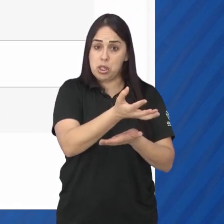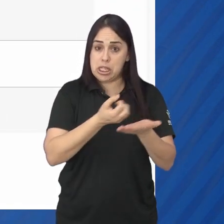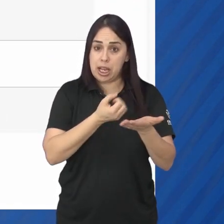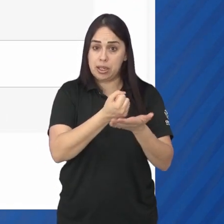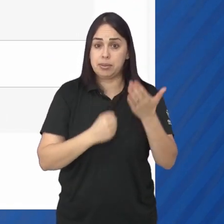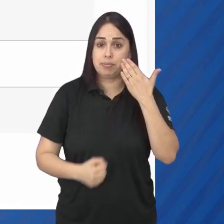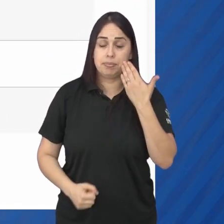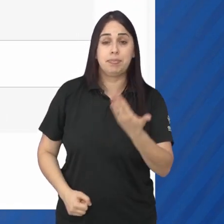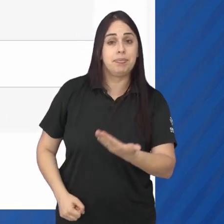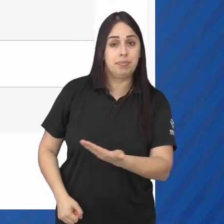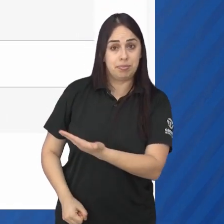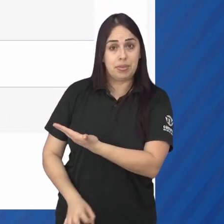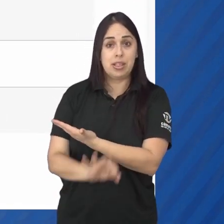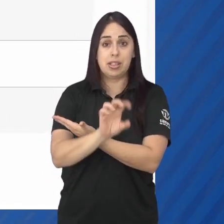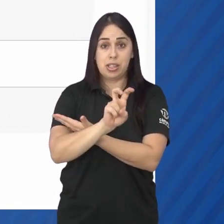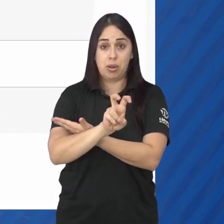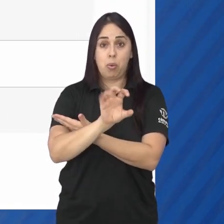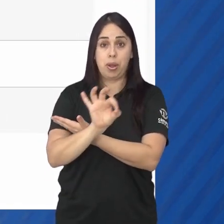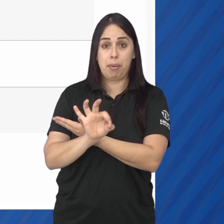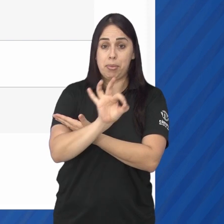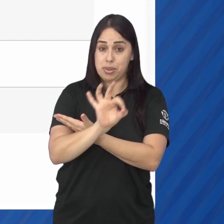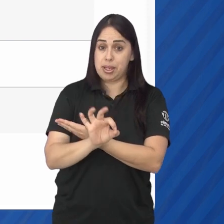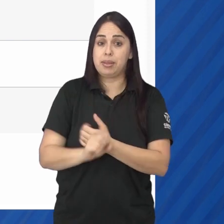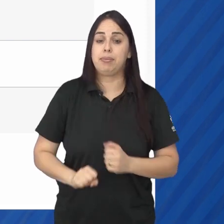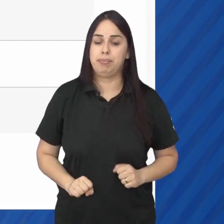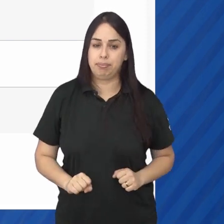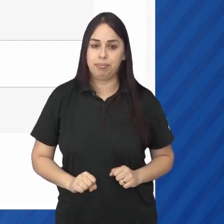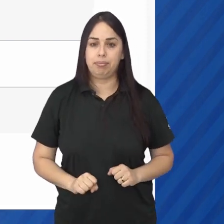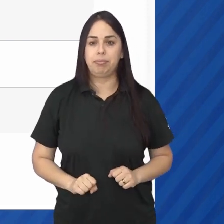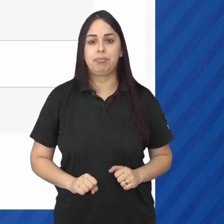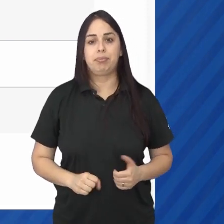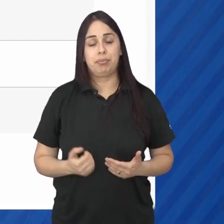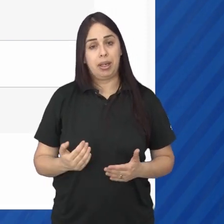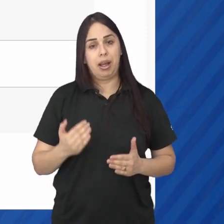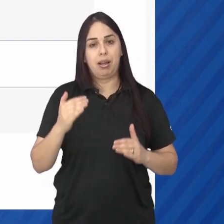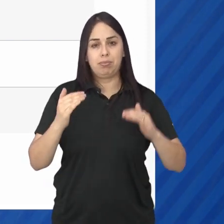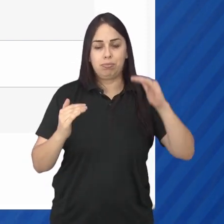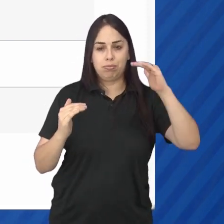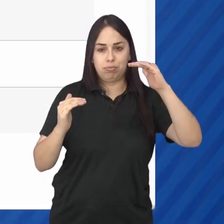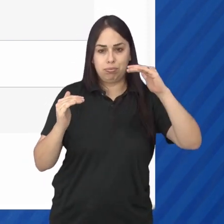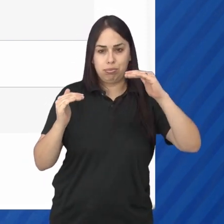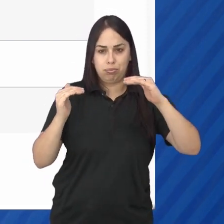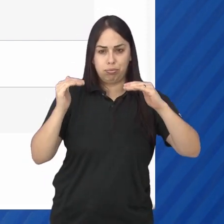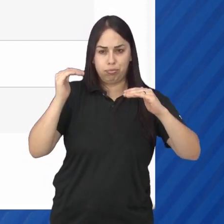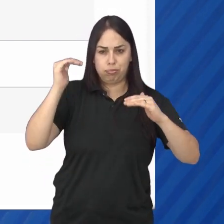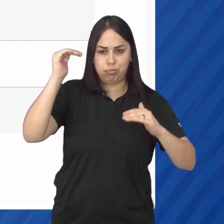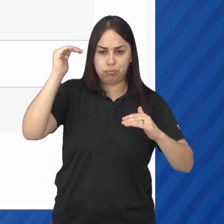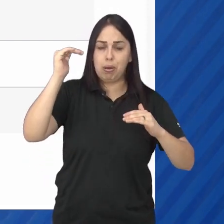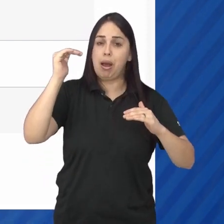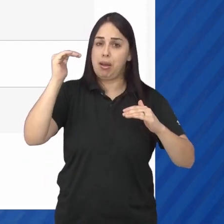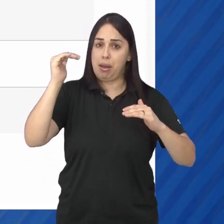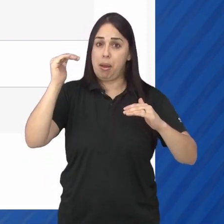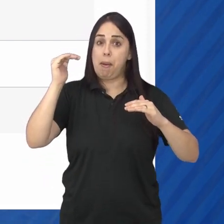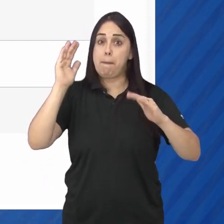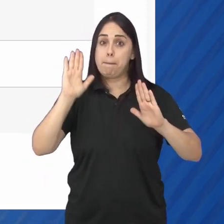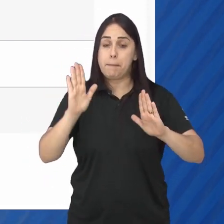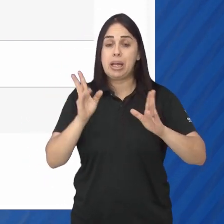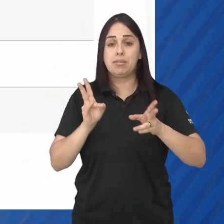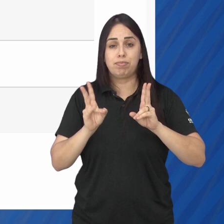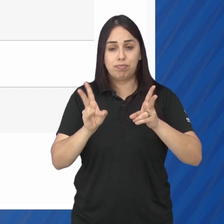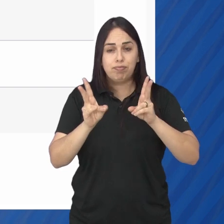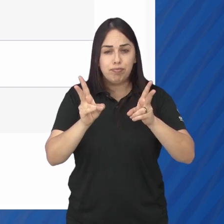ser retirado 50% do total. A partir daí, o percentual cai, mas será pago um valor